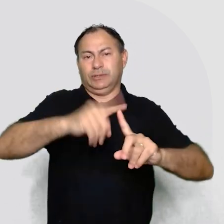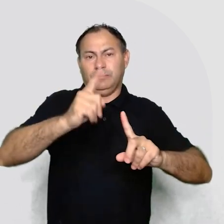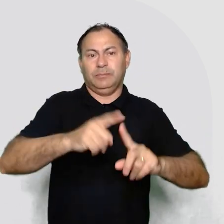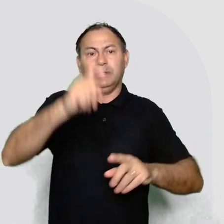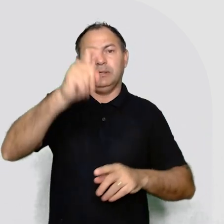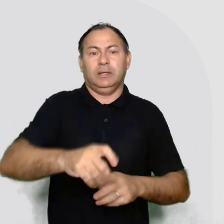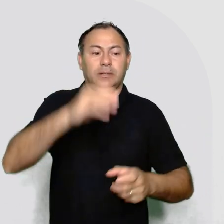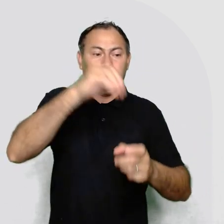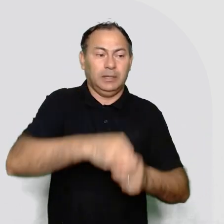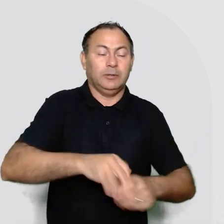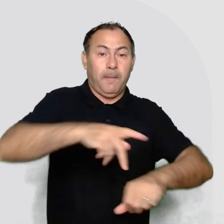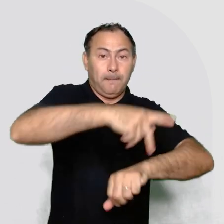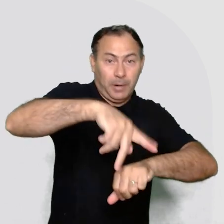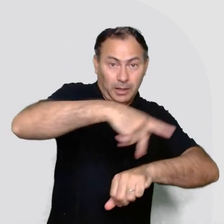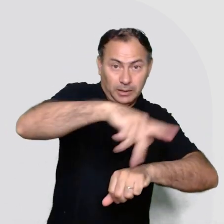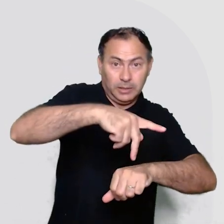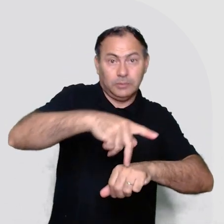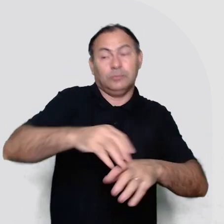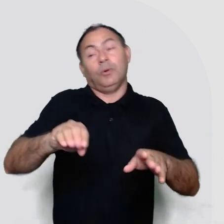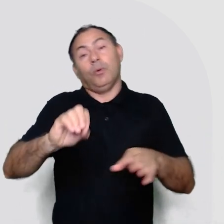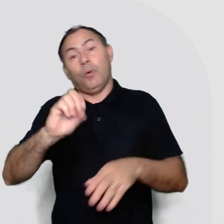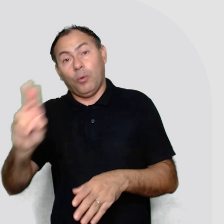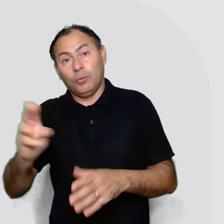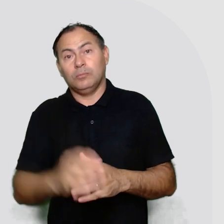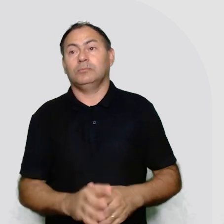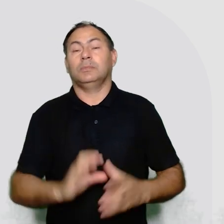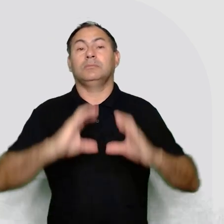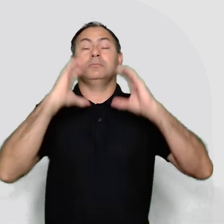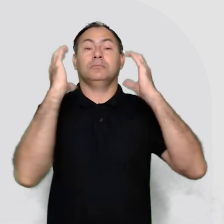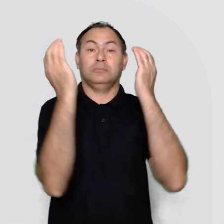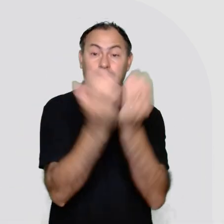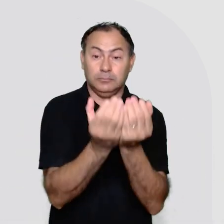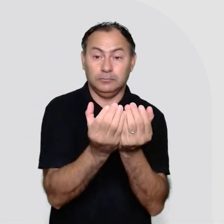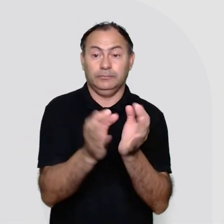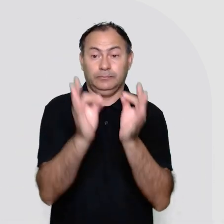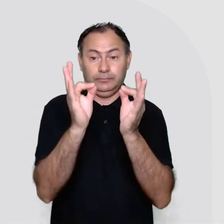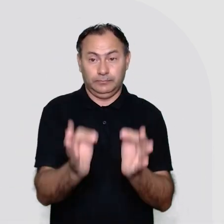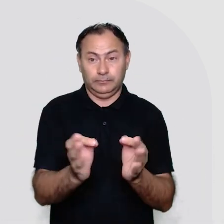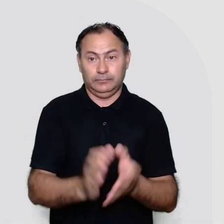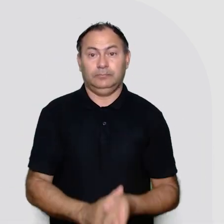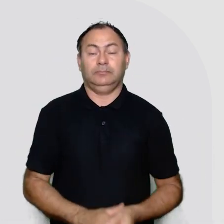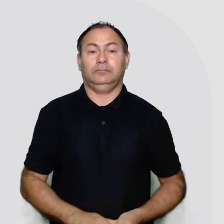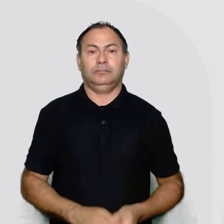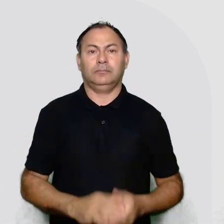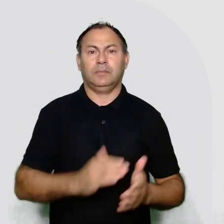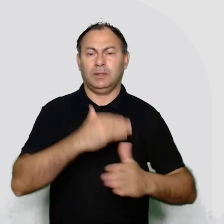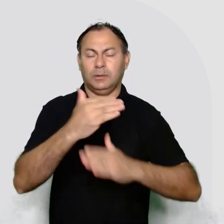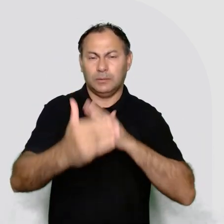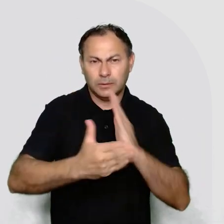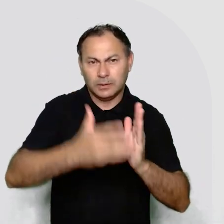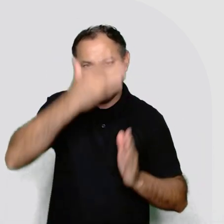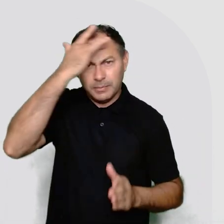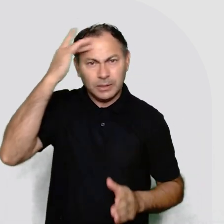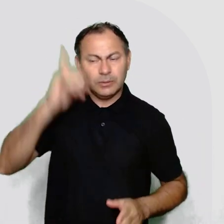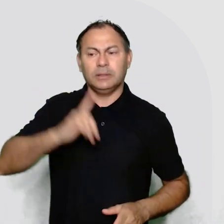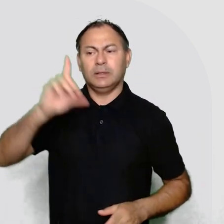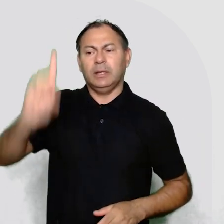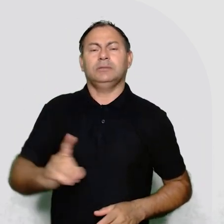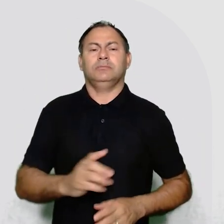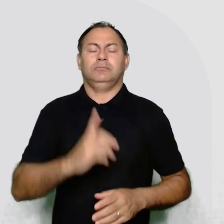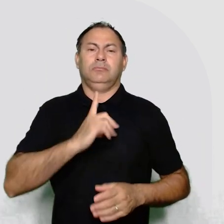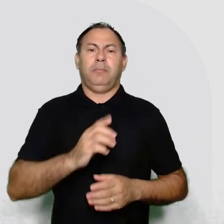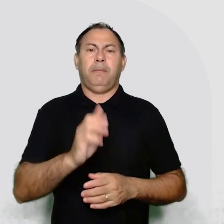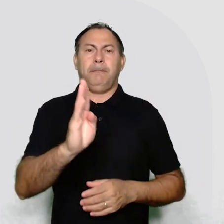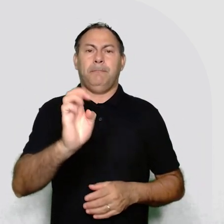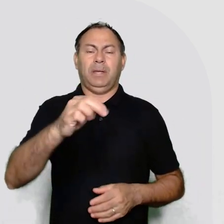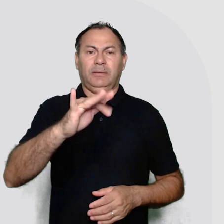quer sejam dentro de um país ou de uma comunidade, tá? Todas as pessoas têm o direito de se beneficiar